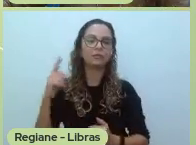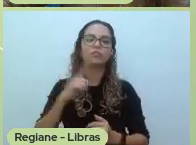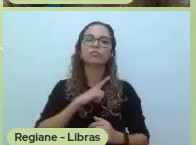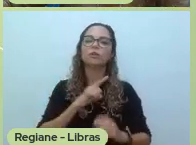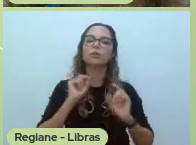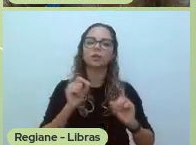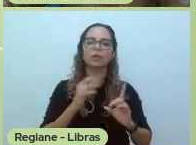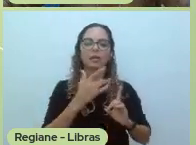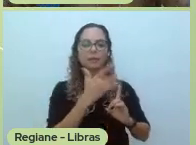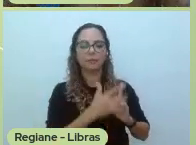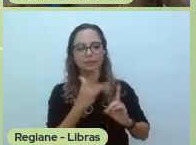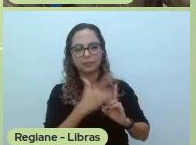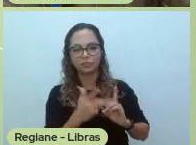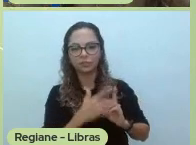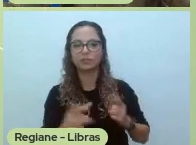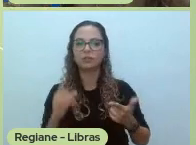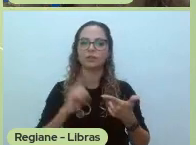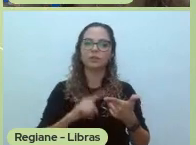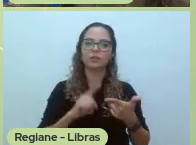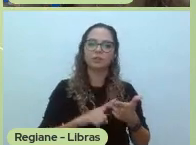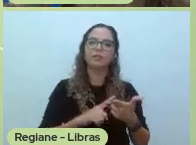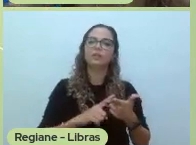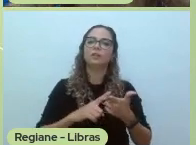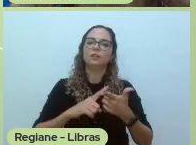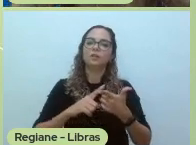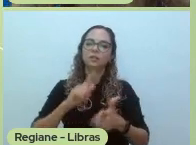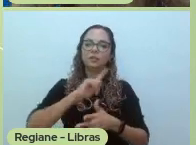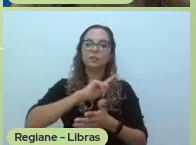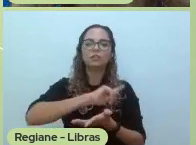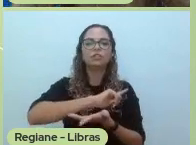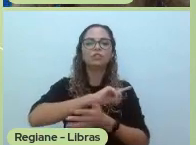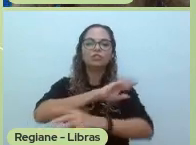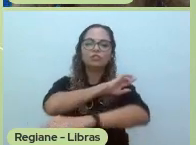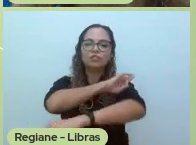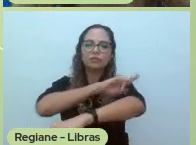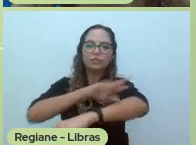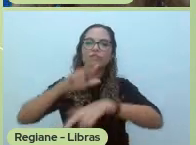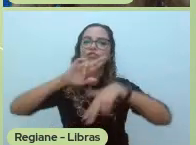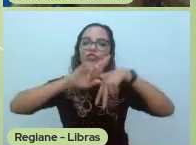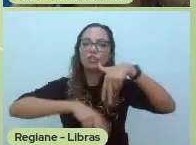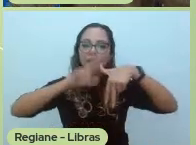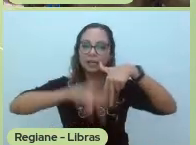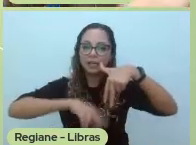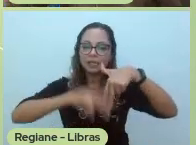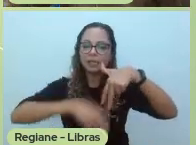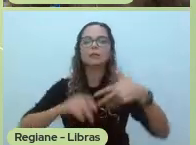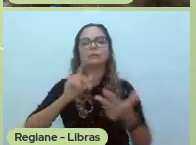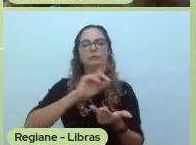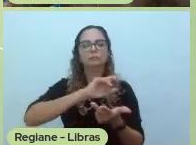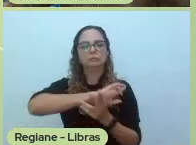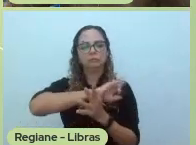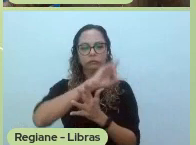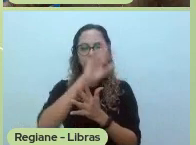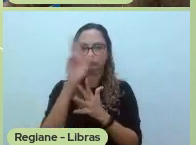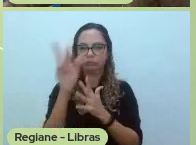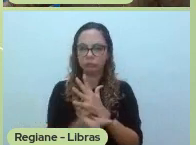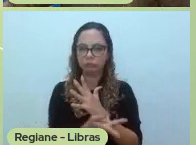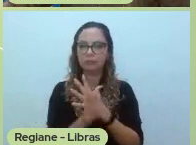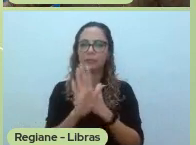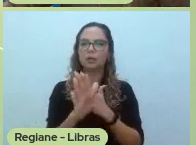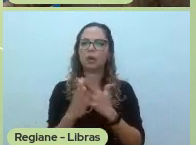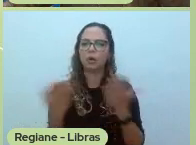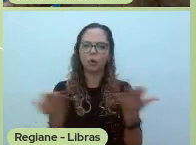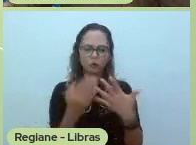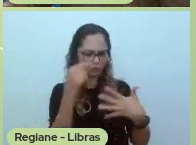capacitismo, gênero, raça, orientação afeto sexual. Hoje a gente não está mais organizado nesses pilares, a gente se organiza em três